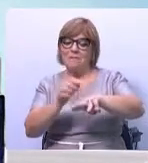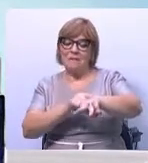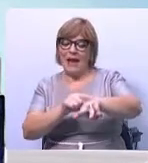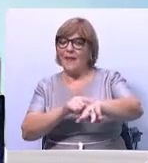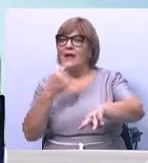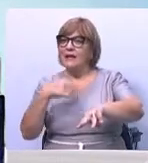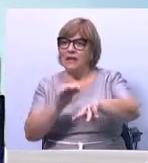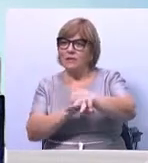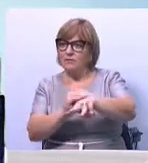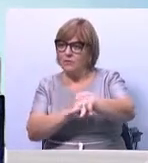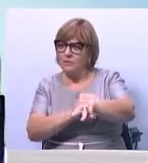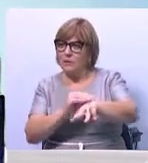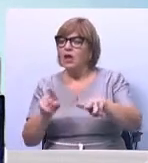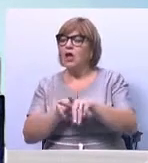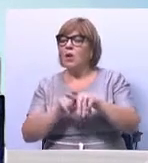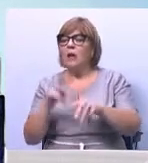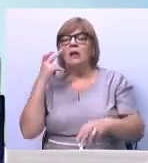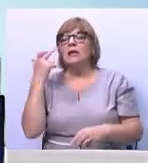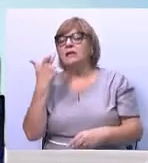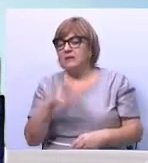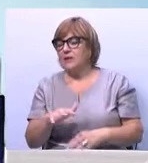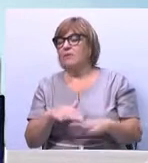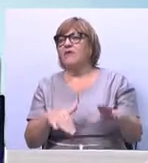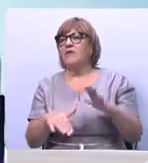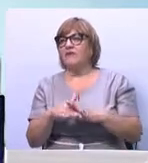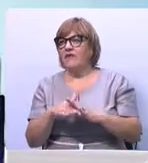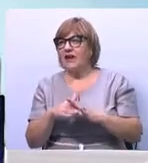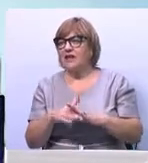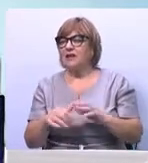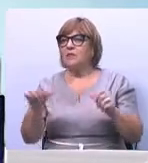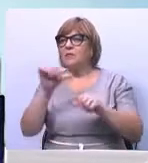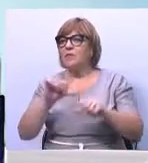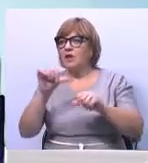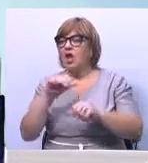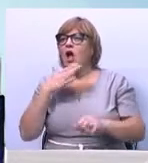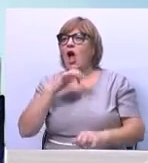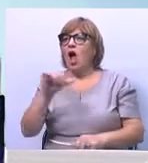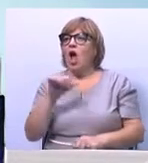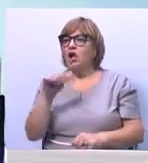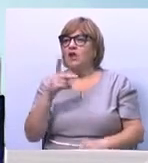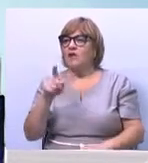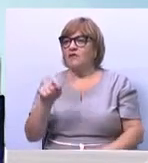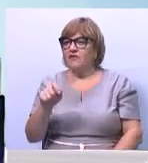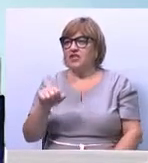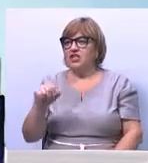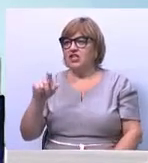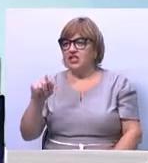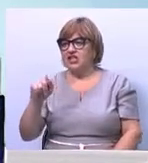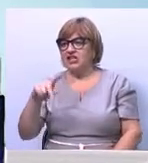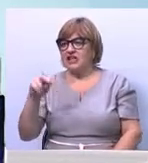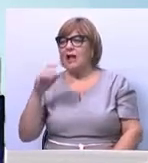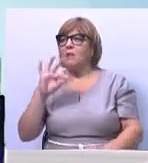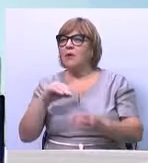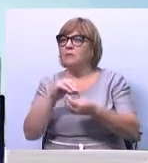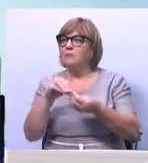aplicação tópica, e aqui é sempre aconselhado que seja feita uma diluição num óleo vegetal para permitir uma maior absorção do óleo